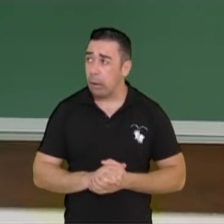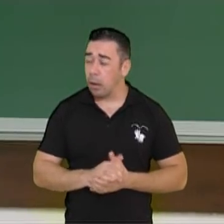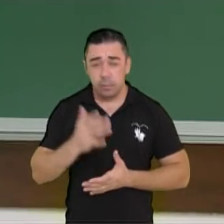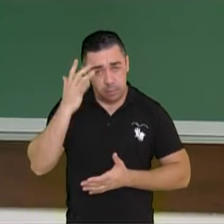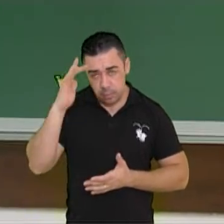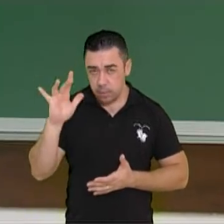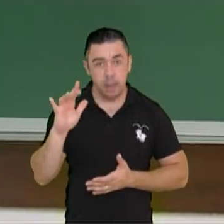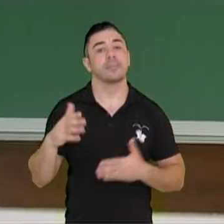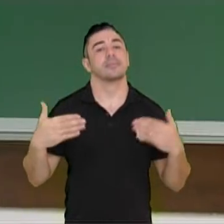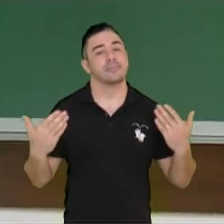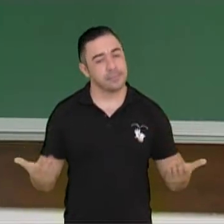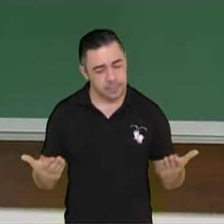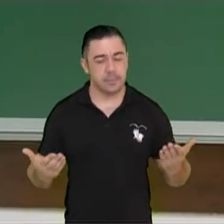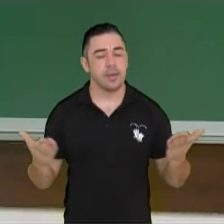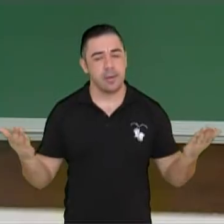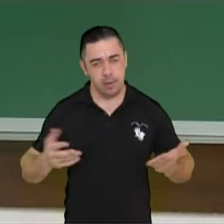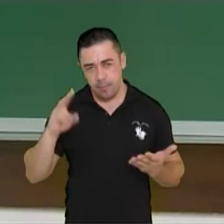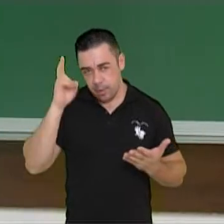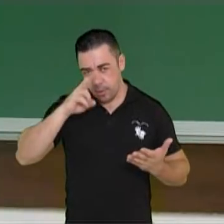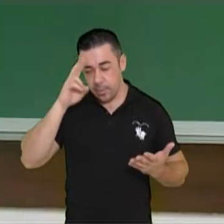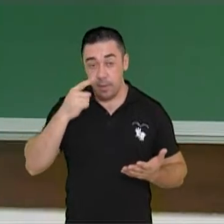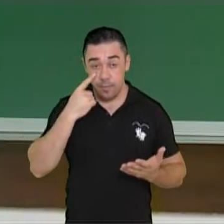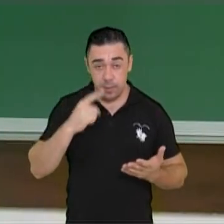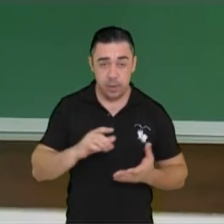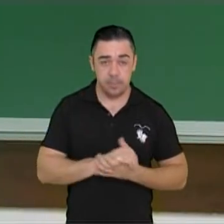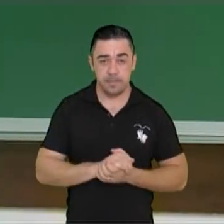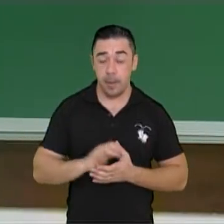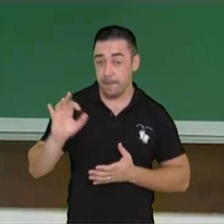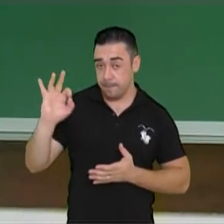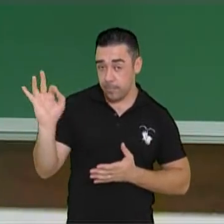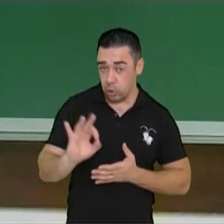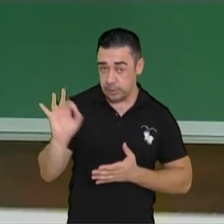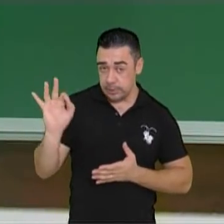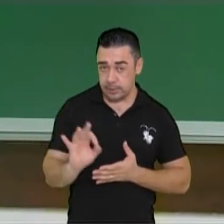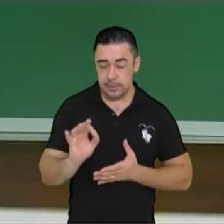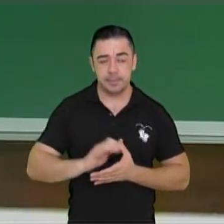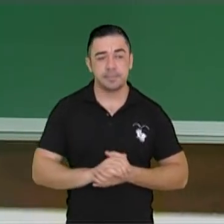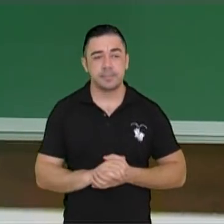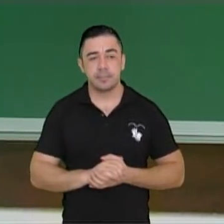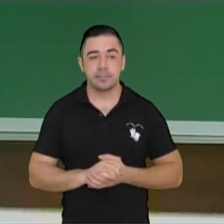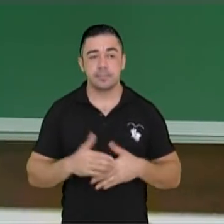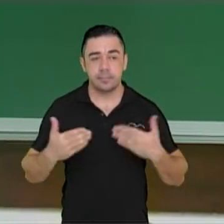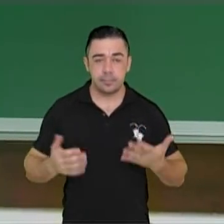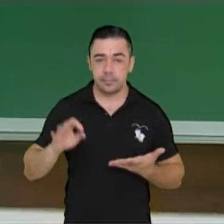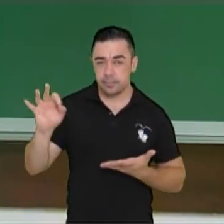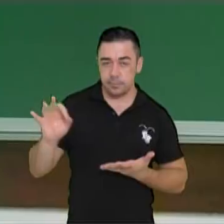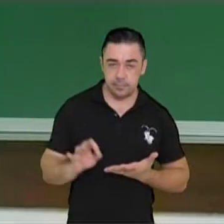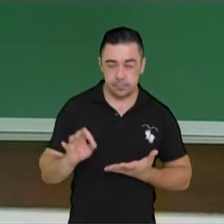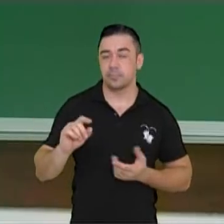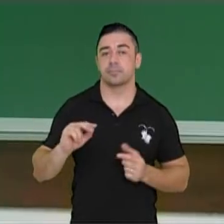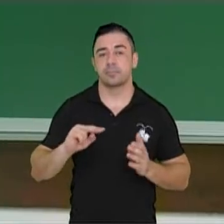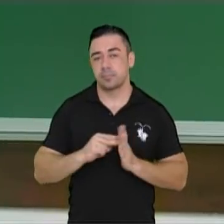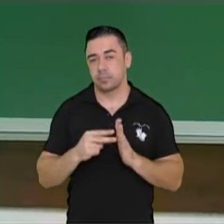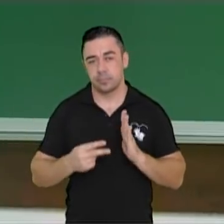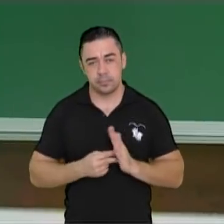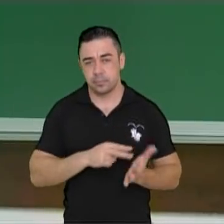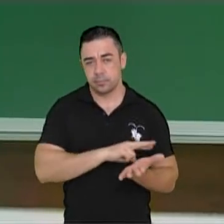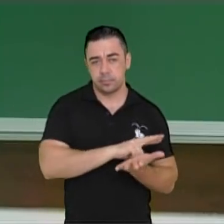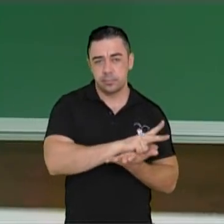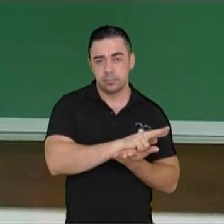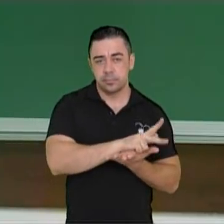Vamos lembrar então, hein? Olha lá, porcentagem. A porcentagem envolve